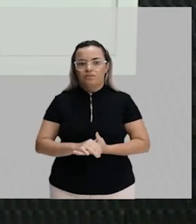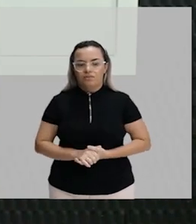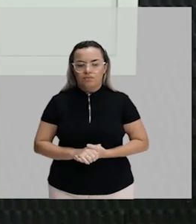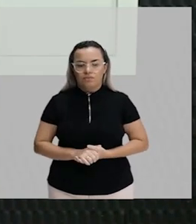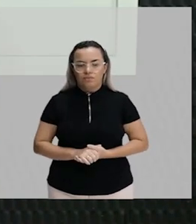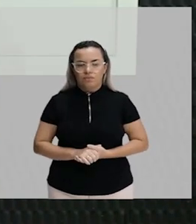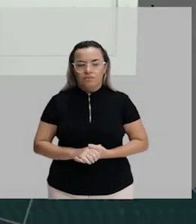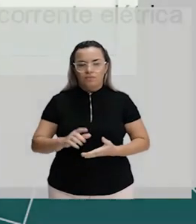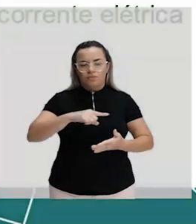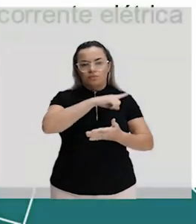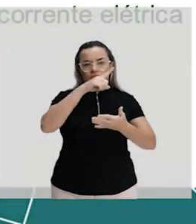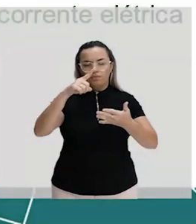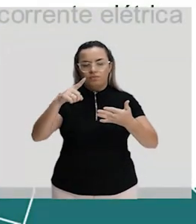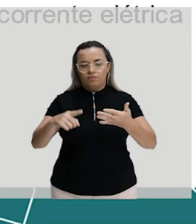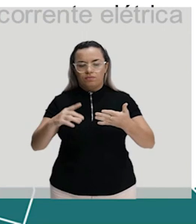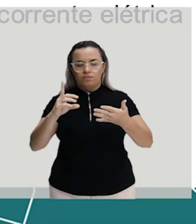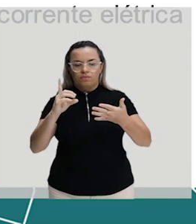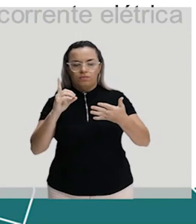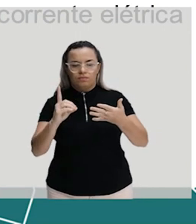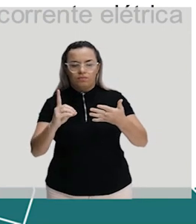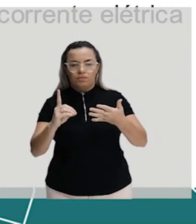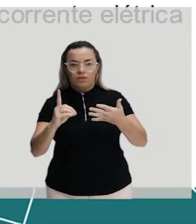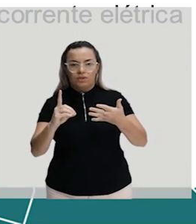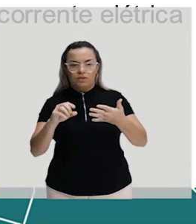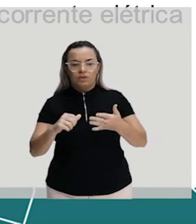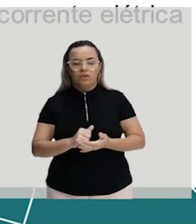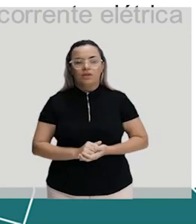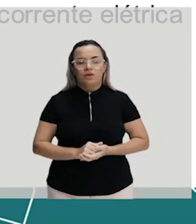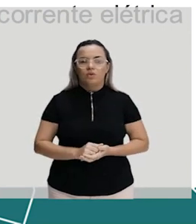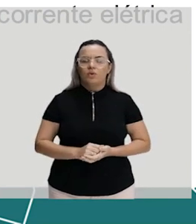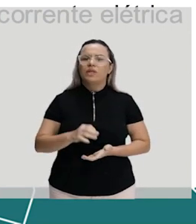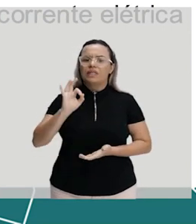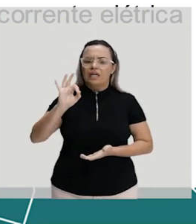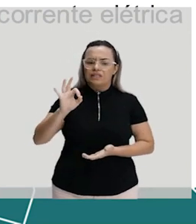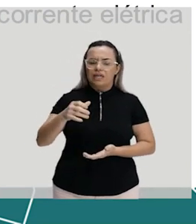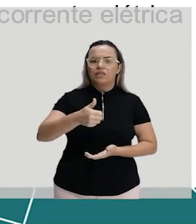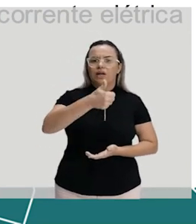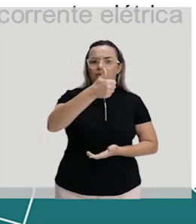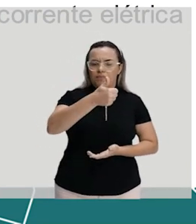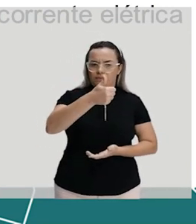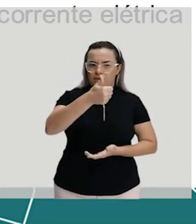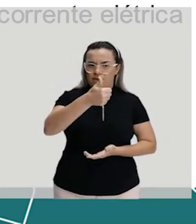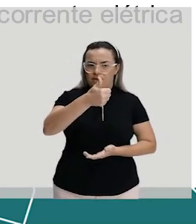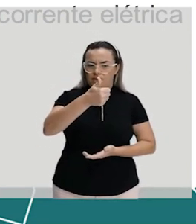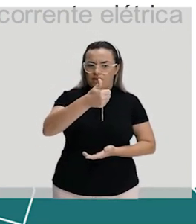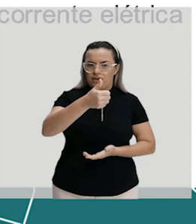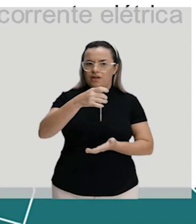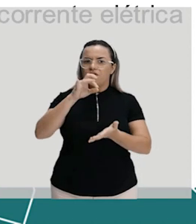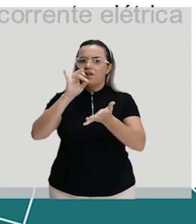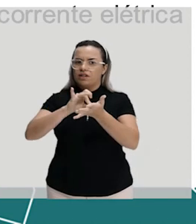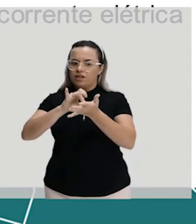então respostas corretas né vai ser a 1 e a TR então letra D né encontramos lá na letra